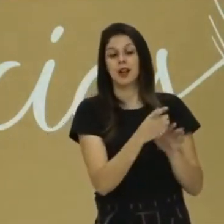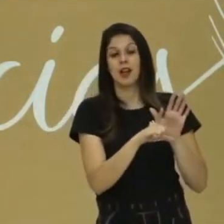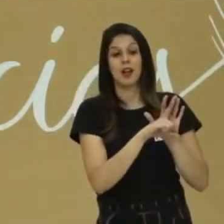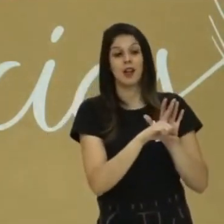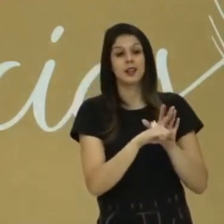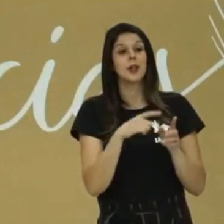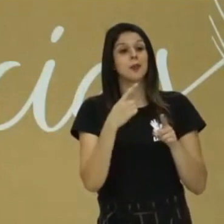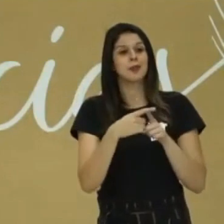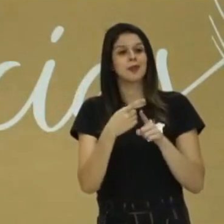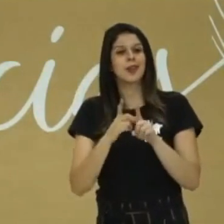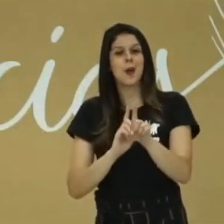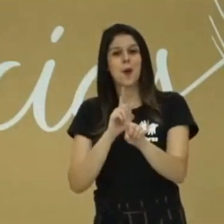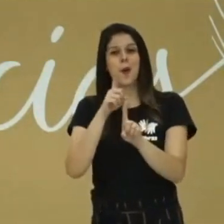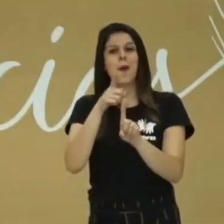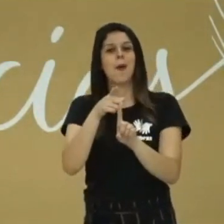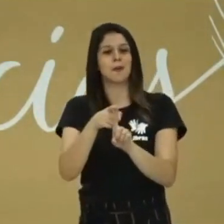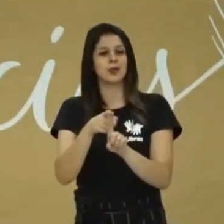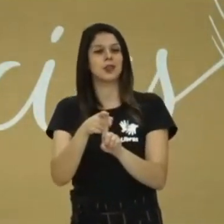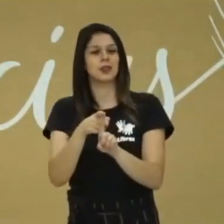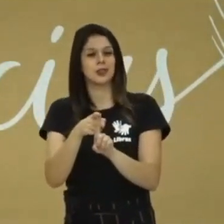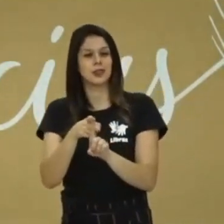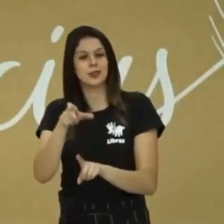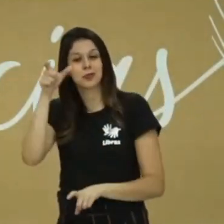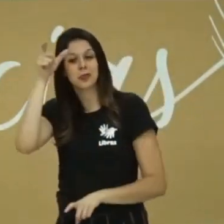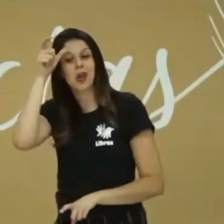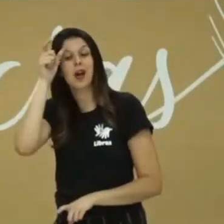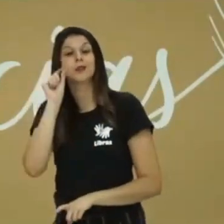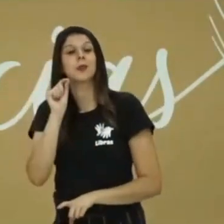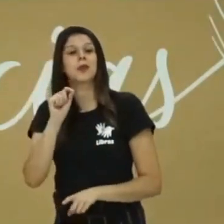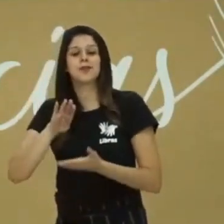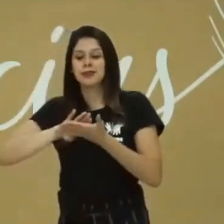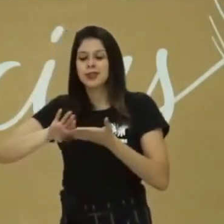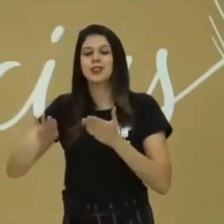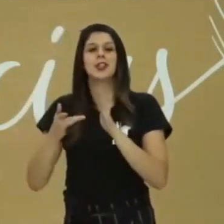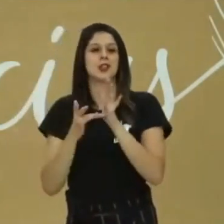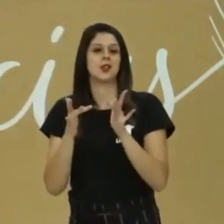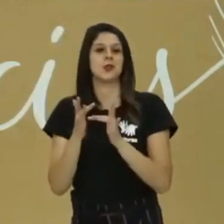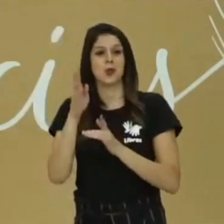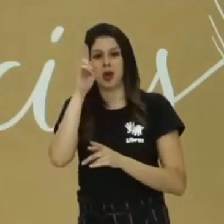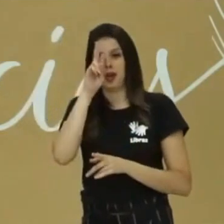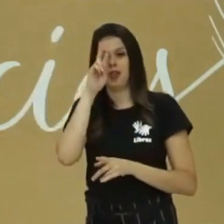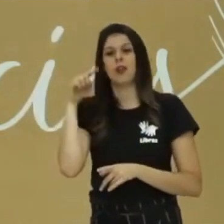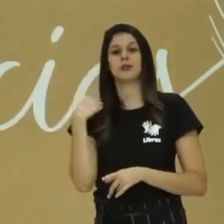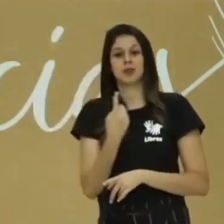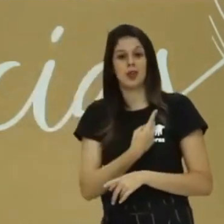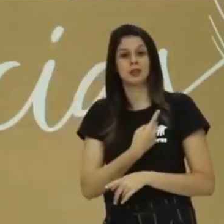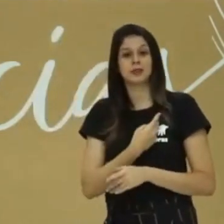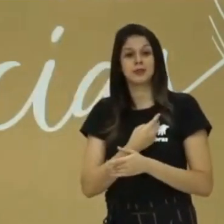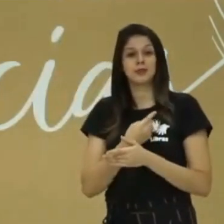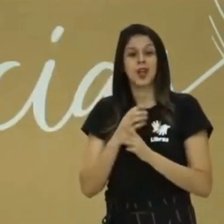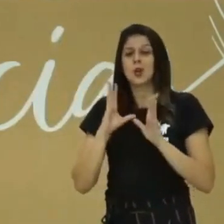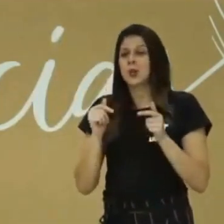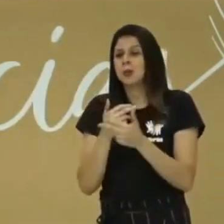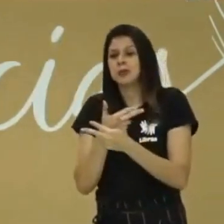porque é o objetivo desse espírito remover completamente Cristo removeram